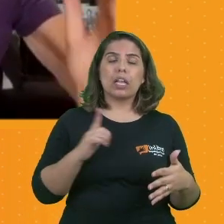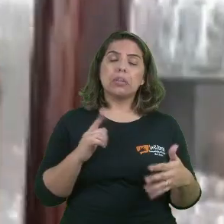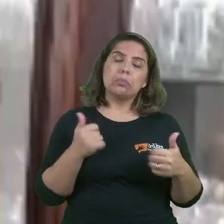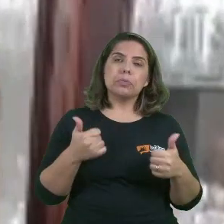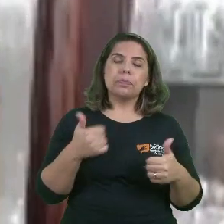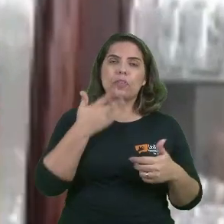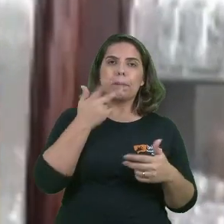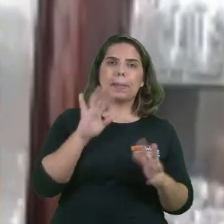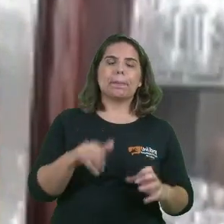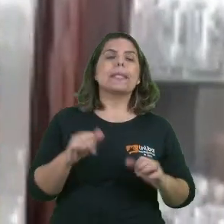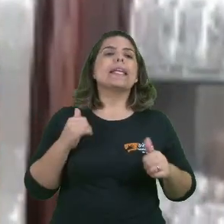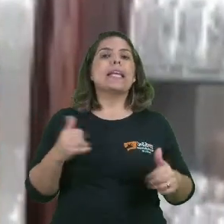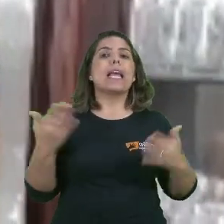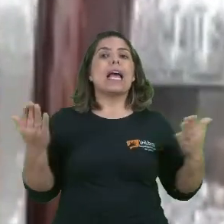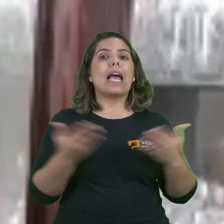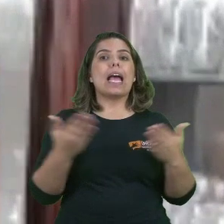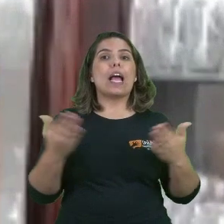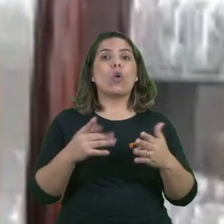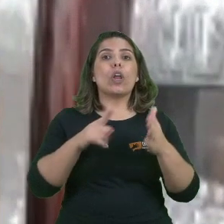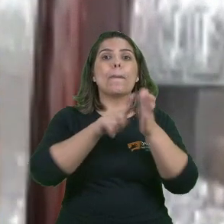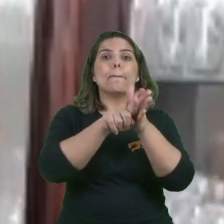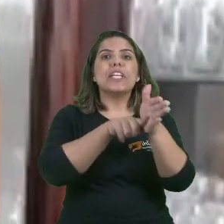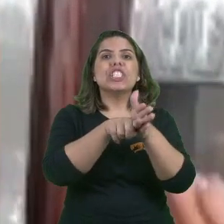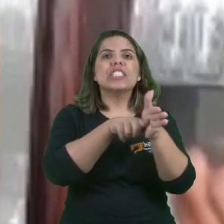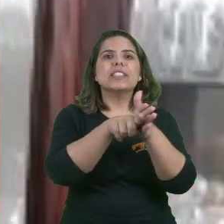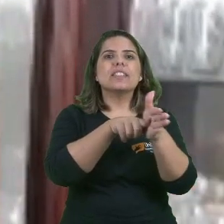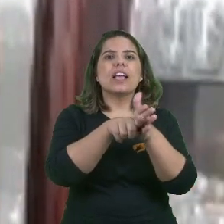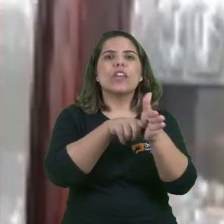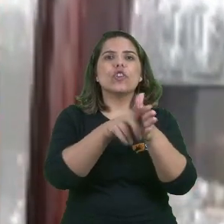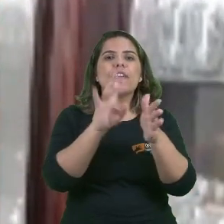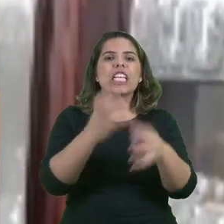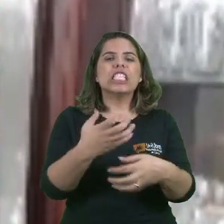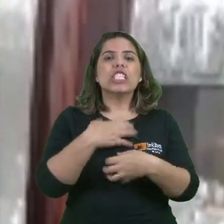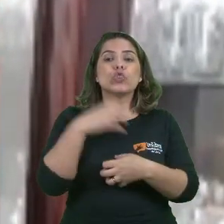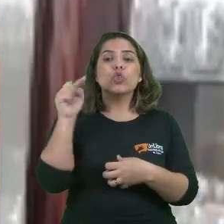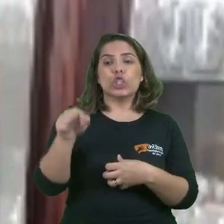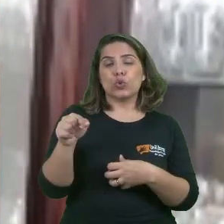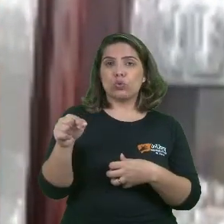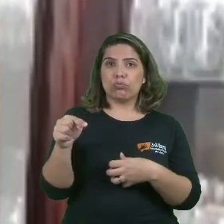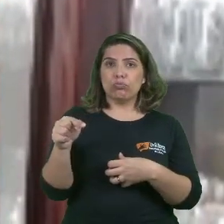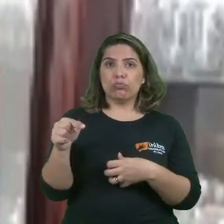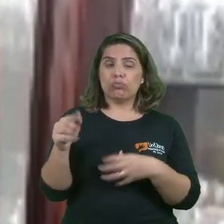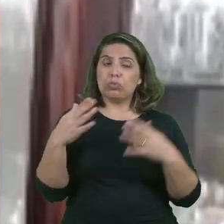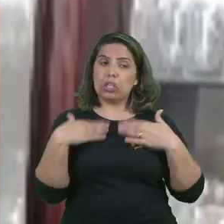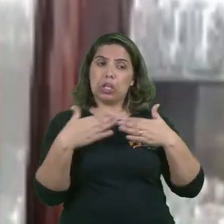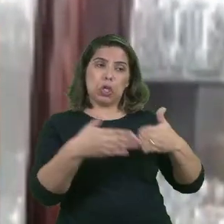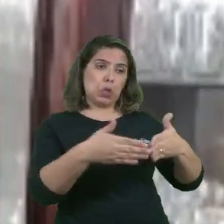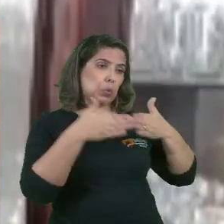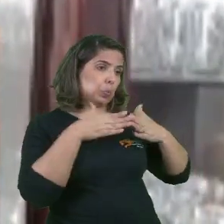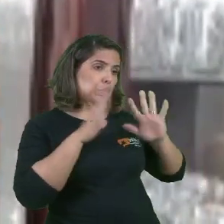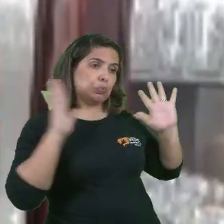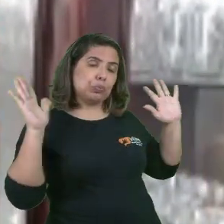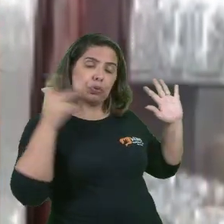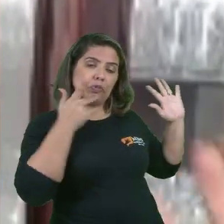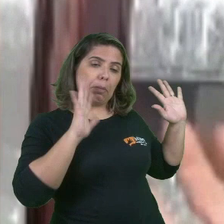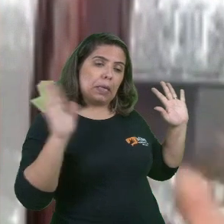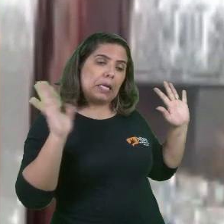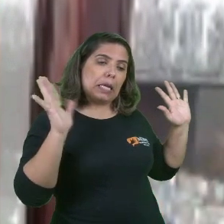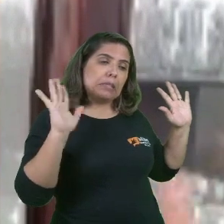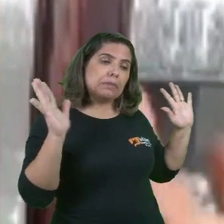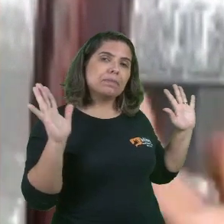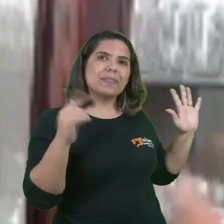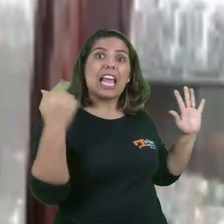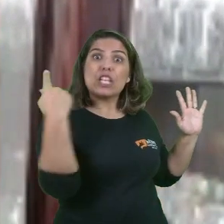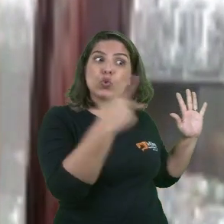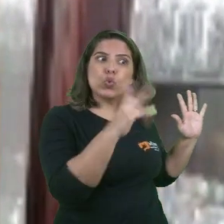agora é um pesquisador que vai dar os sentidos eu não vou me meter nessas era